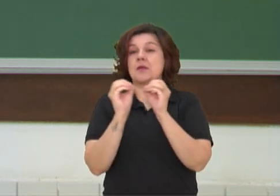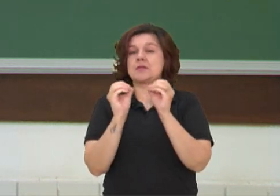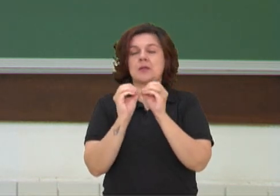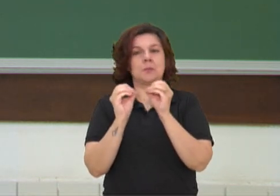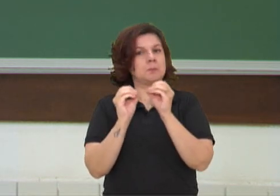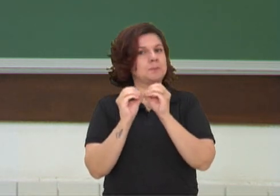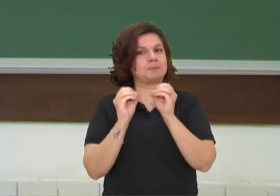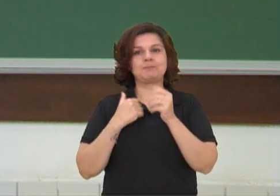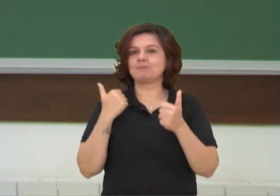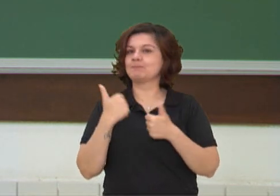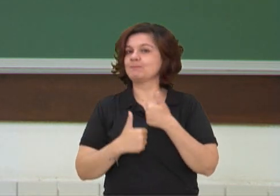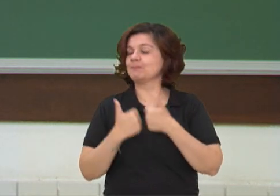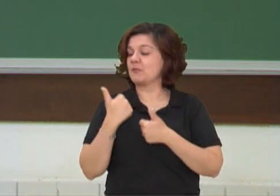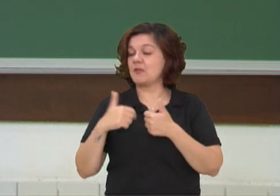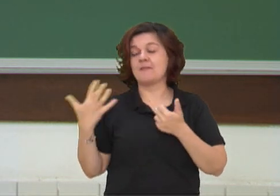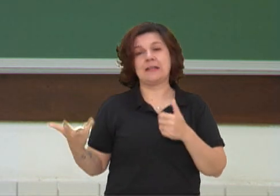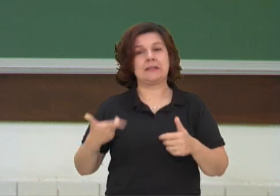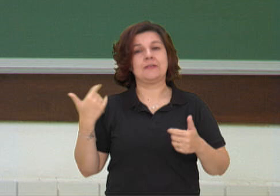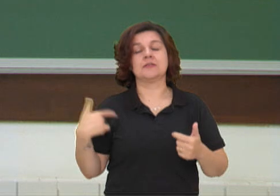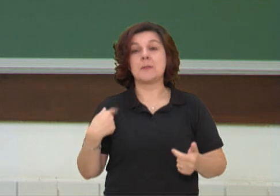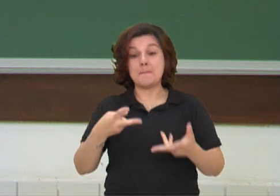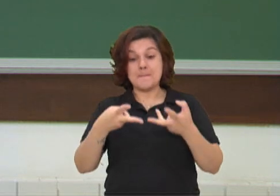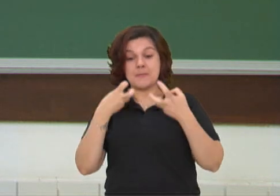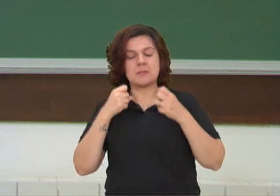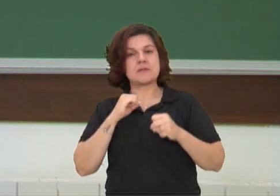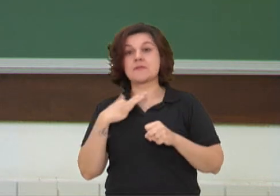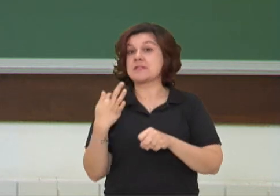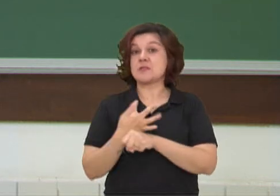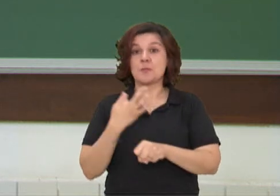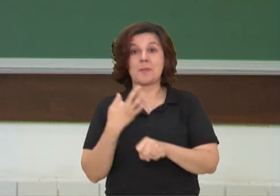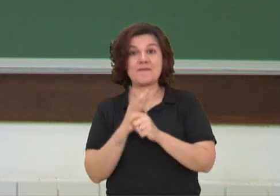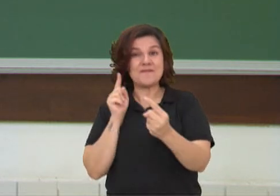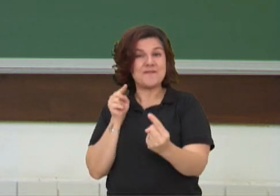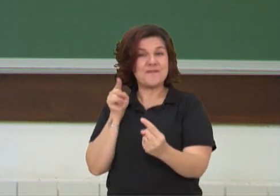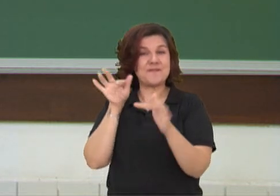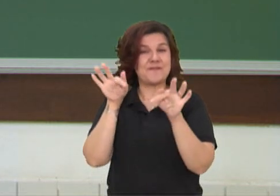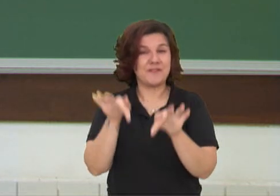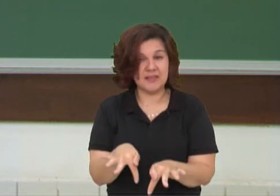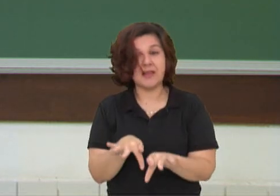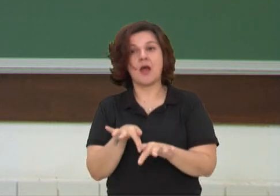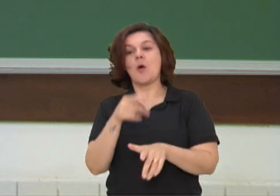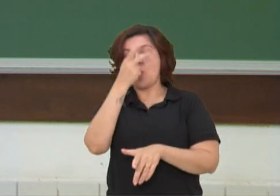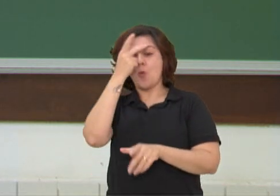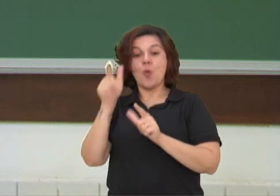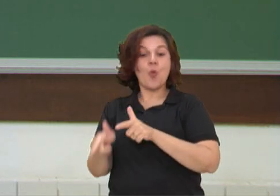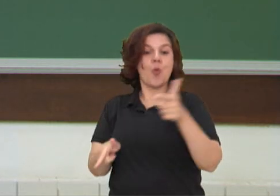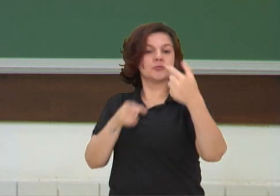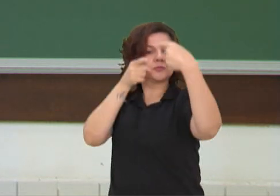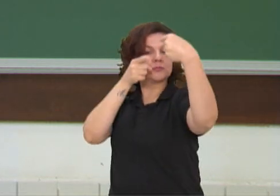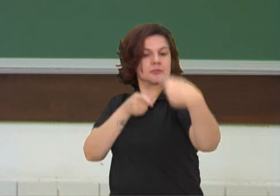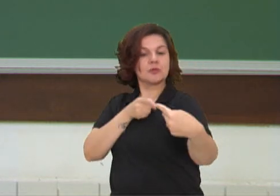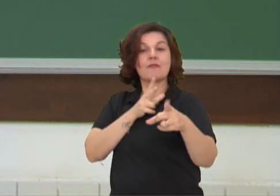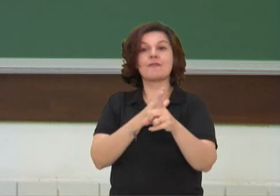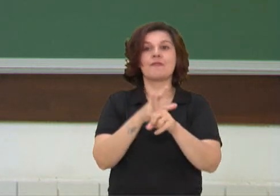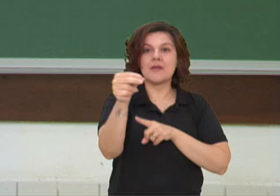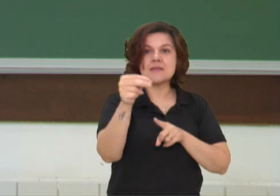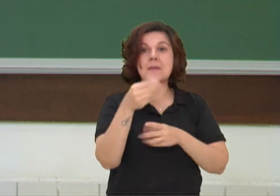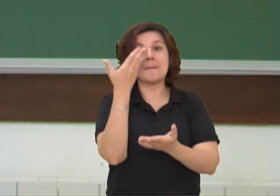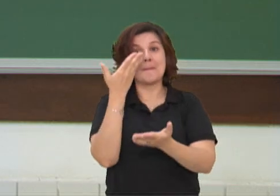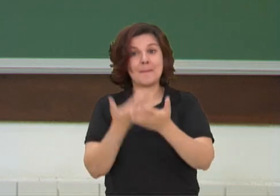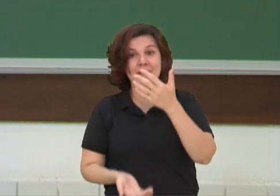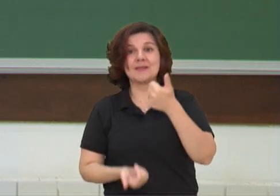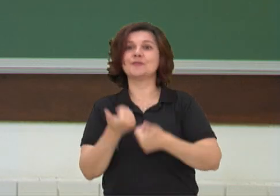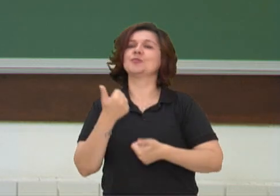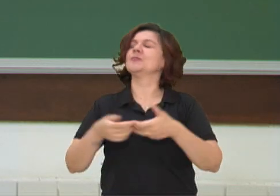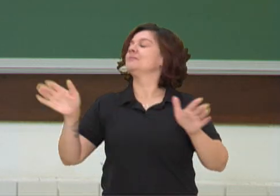Mas você percebe que se você não der o seu máximo ali até o final, as chances do outro time acabar marcando um gol e vocês acabarem perdendo aquela